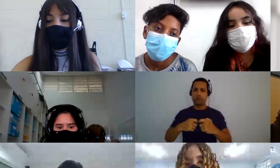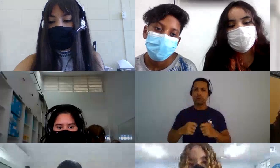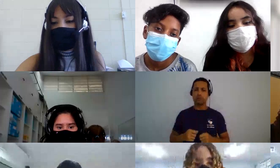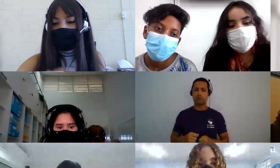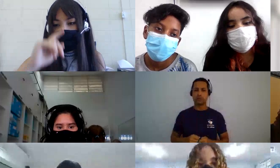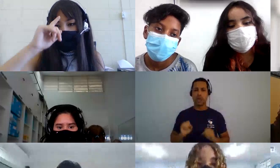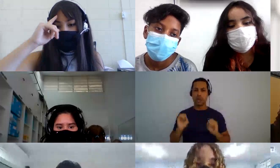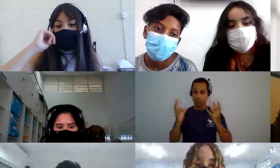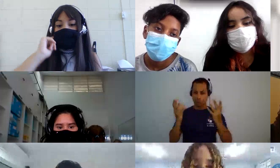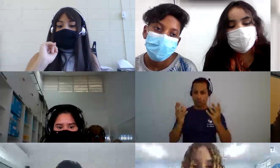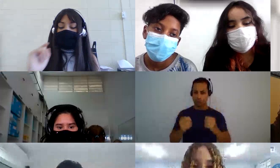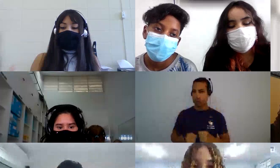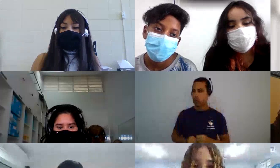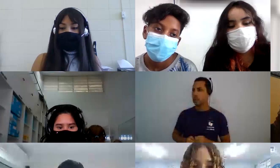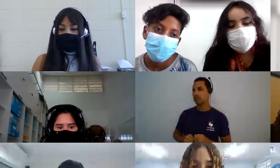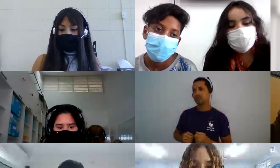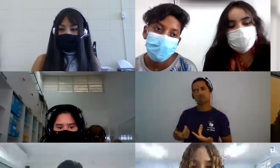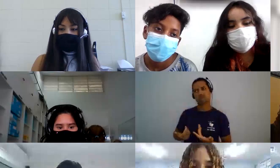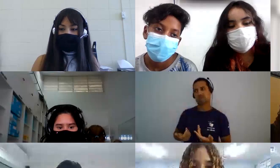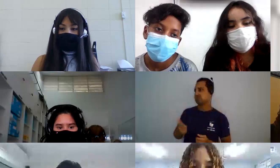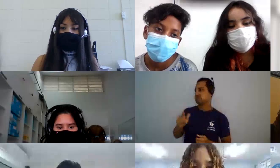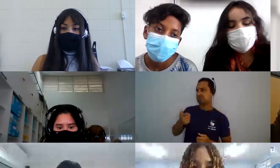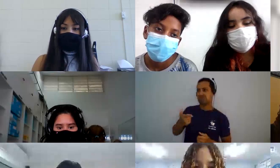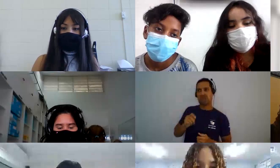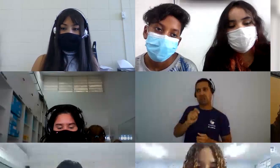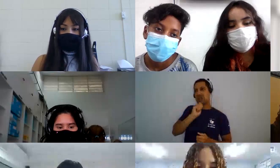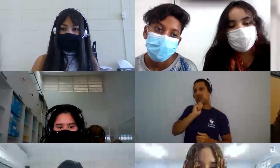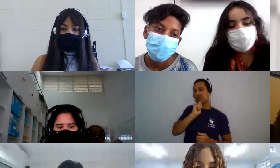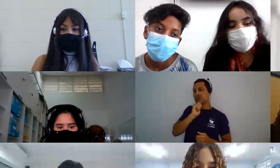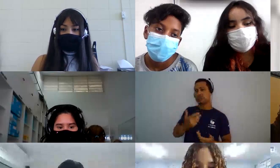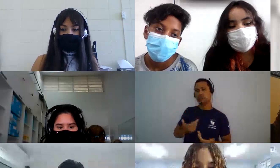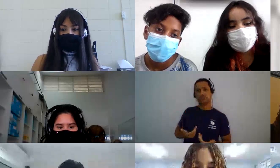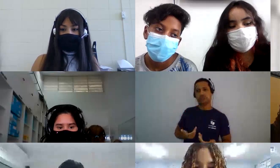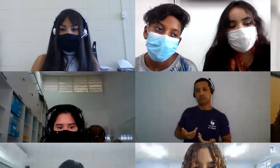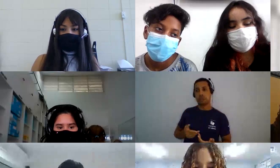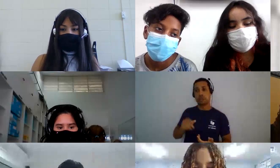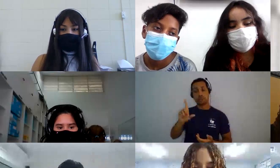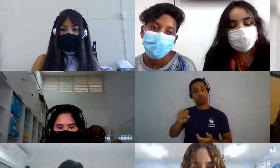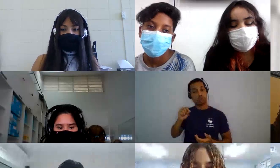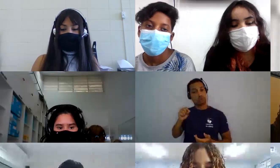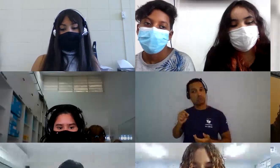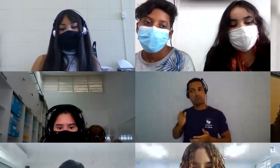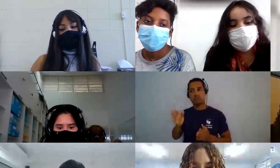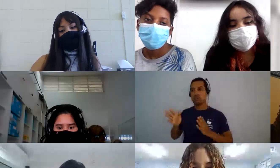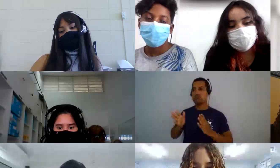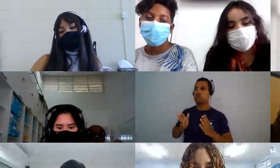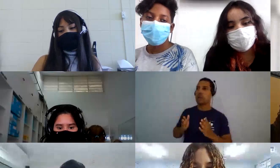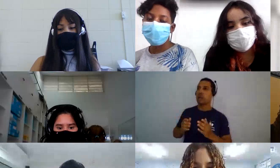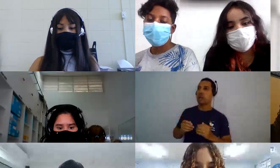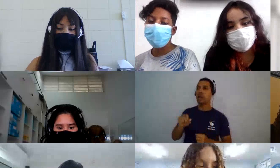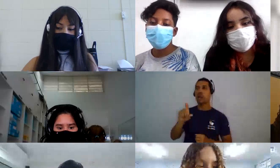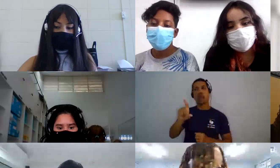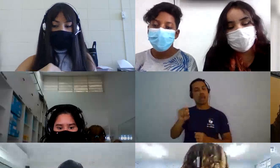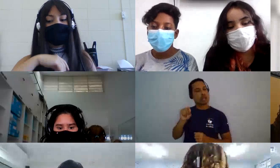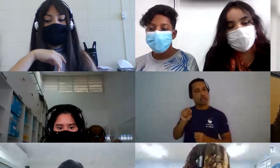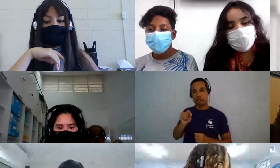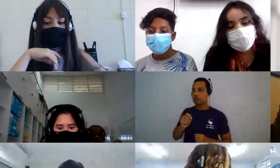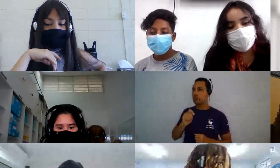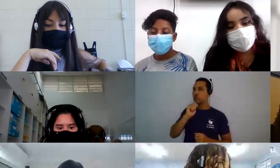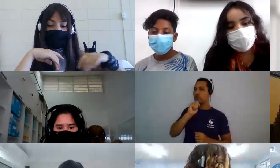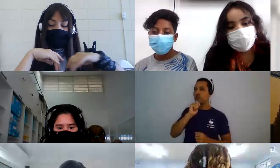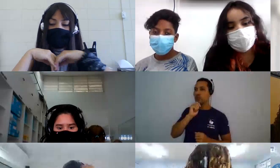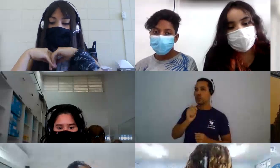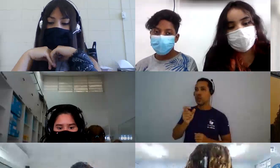falou, não, Benito, eu não tive ainda. Eu não escolhi meu momento, eu não escolhi a pessoa certa ainda, eu ainda tenho